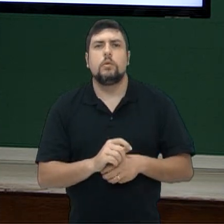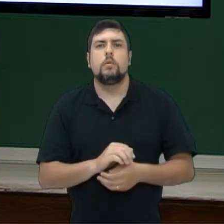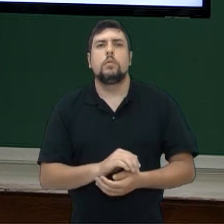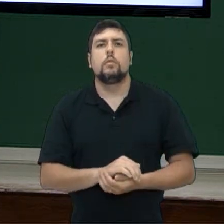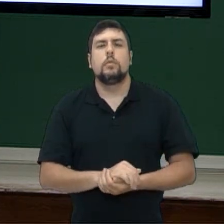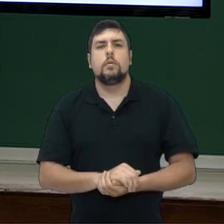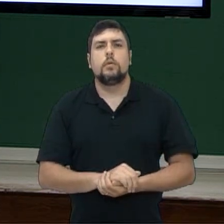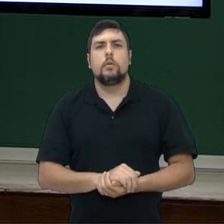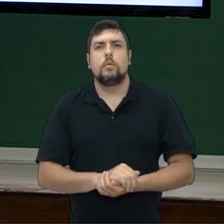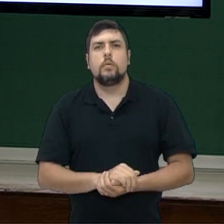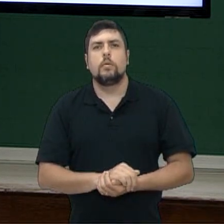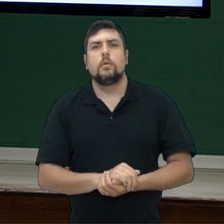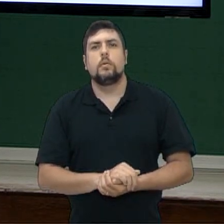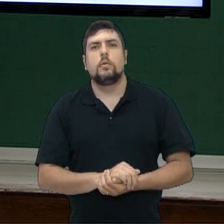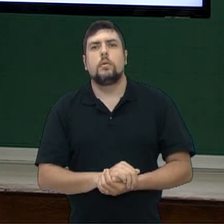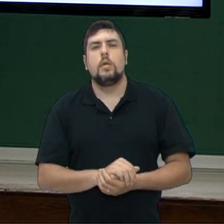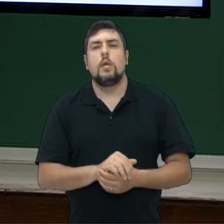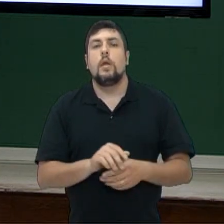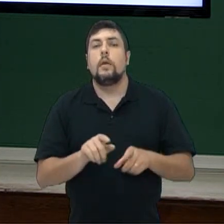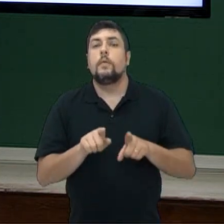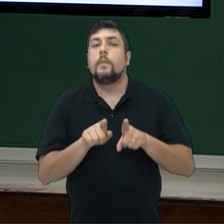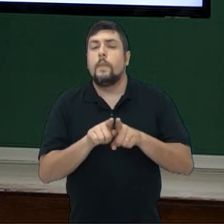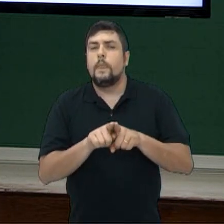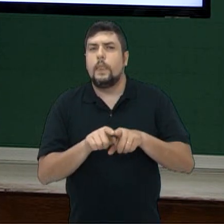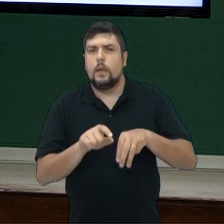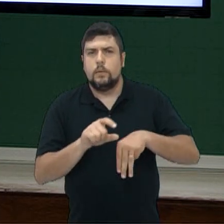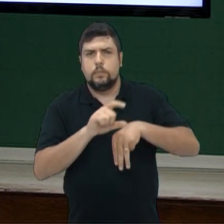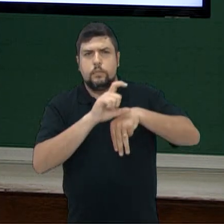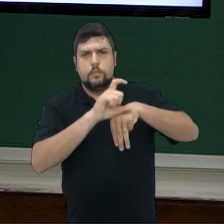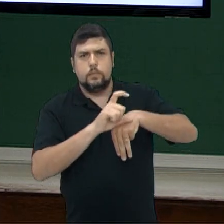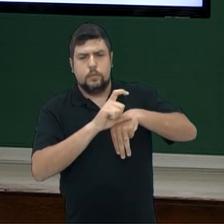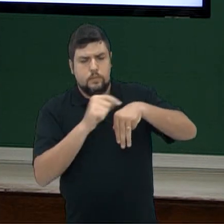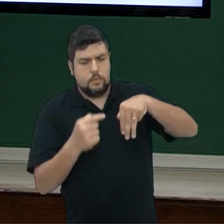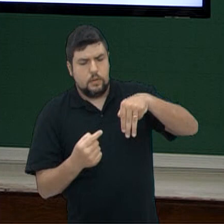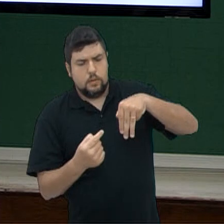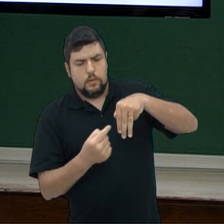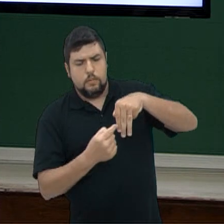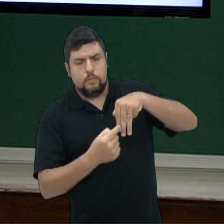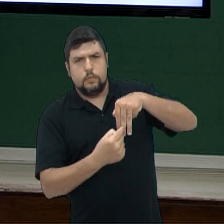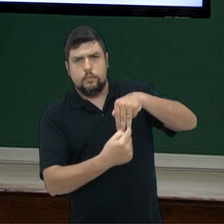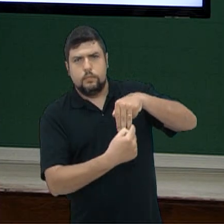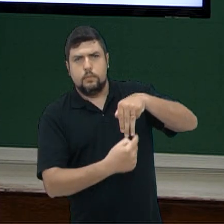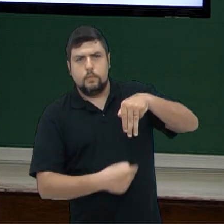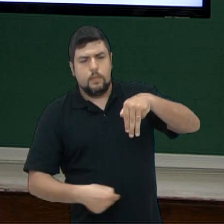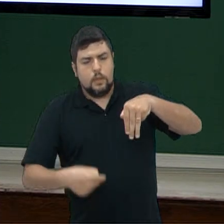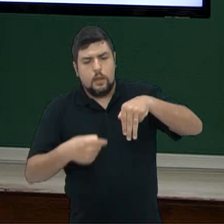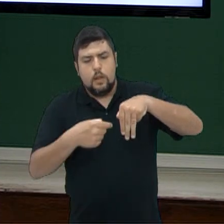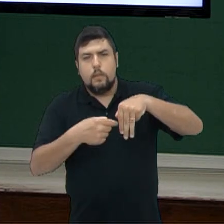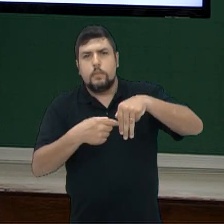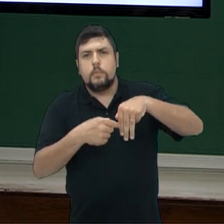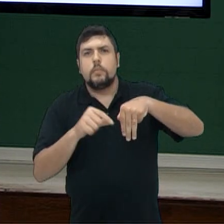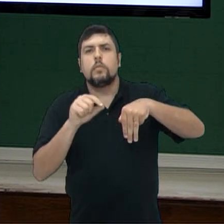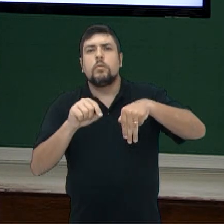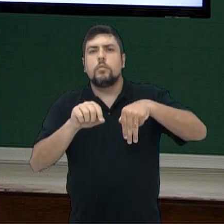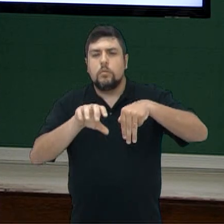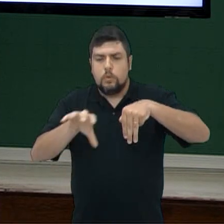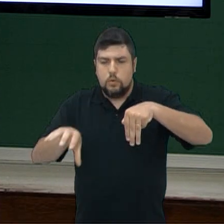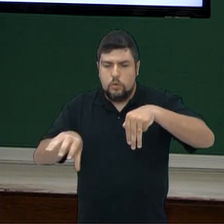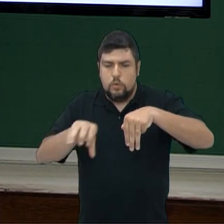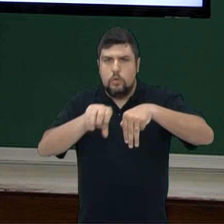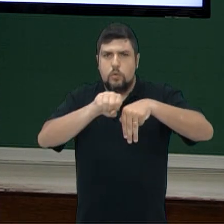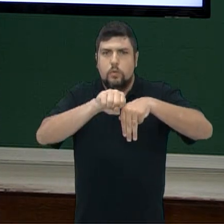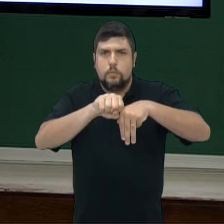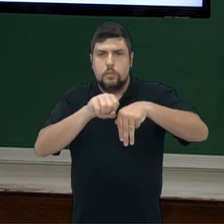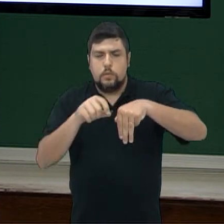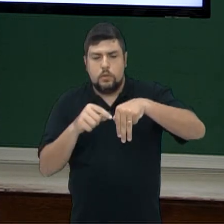diminui. Ele é composto por 3 hastes aqui, né? Sendo que a primeira delas é o coletor, aqui uma